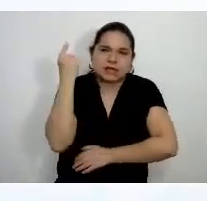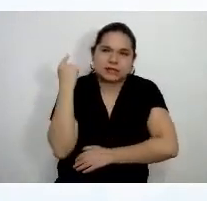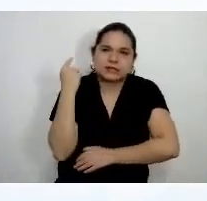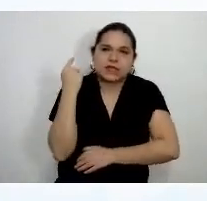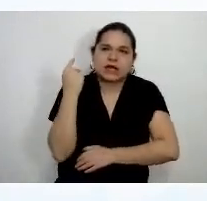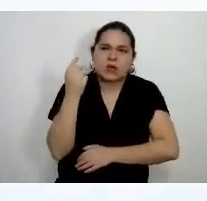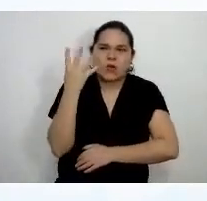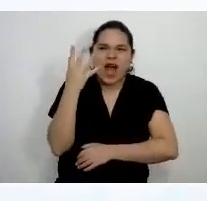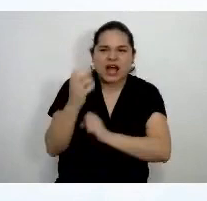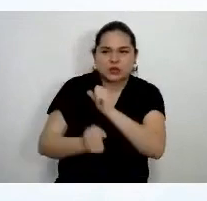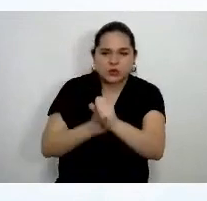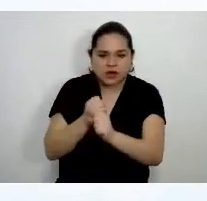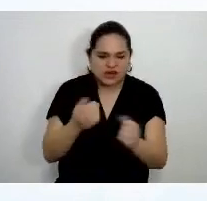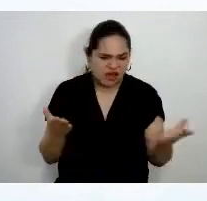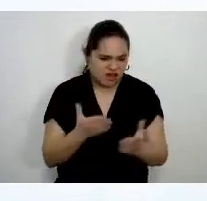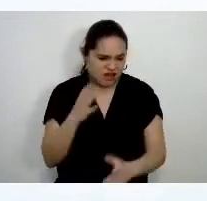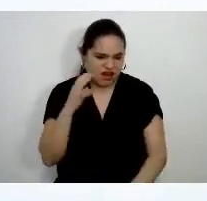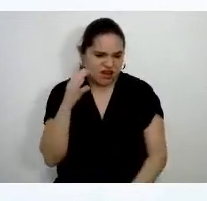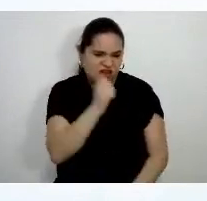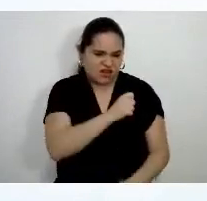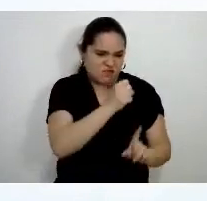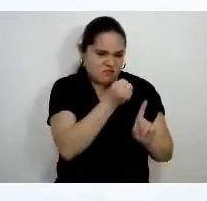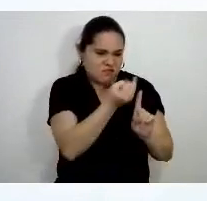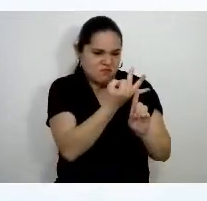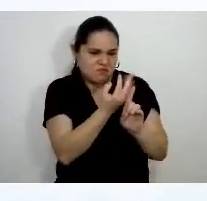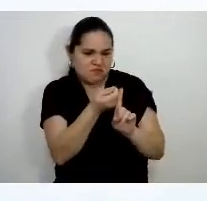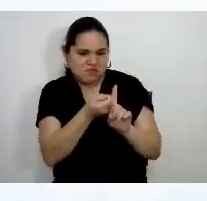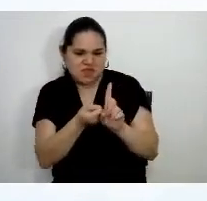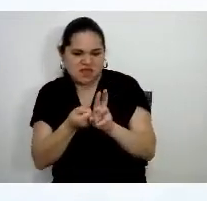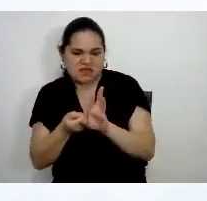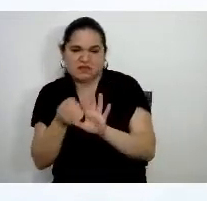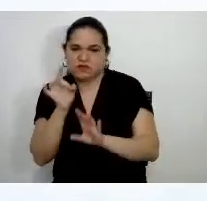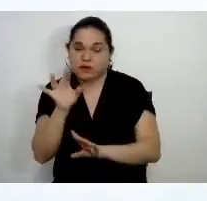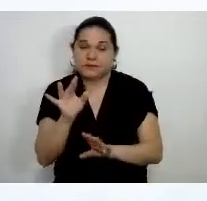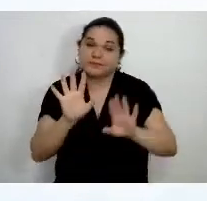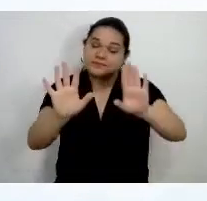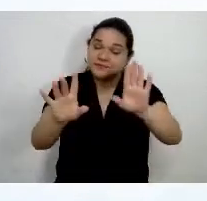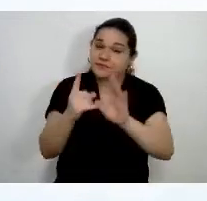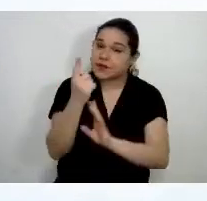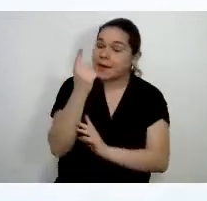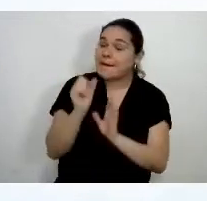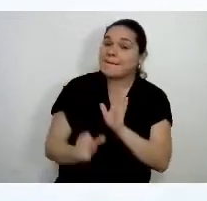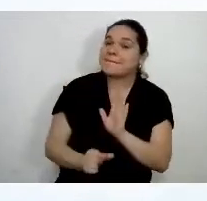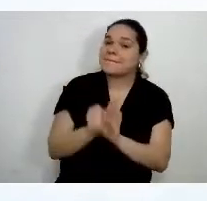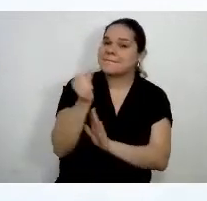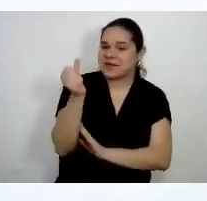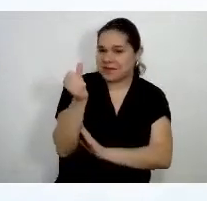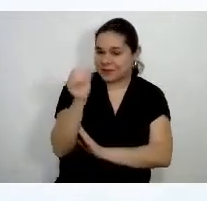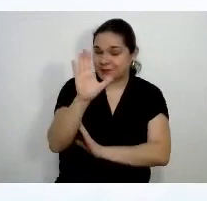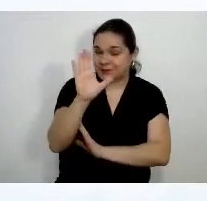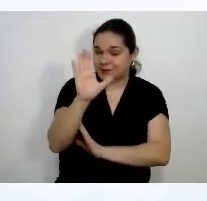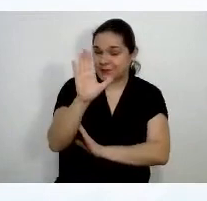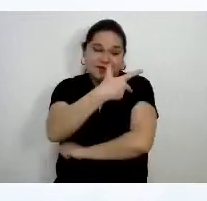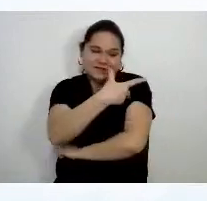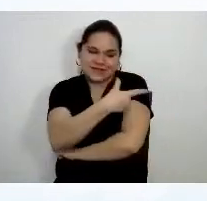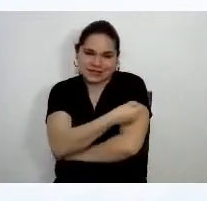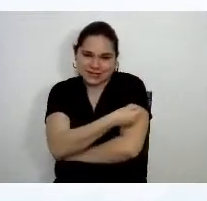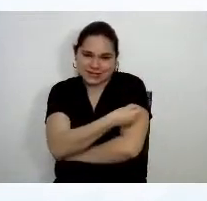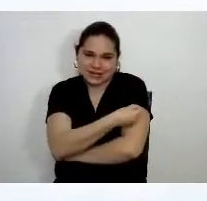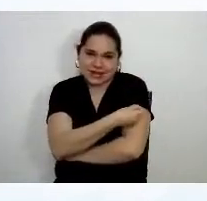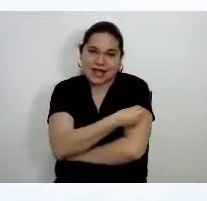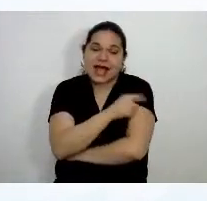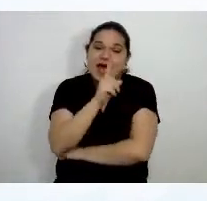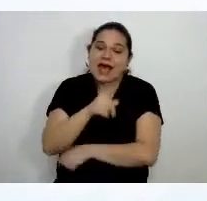não sei o quê. Bem, primeiro porque as vacinas mais antigas, primeiro surgiram as vacinas de vírus mortos.